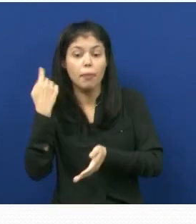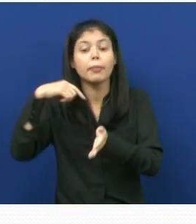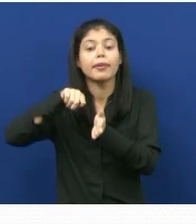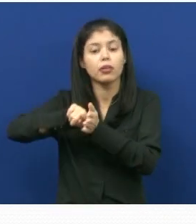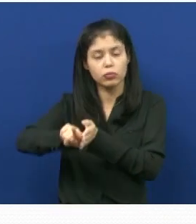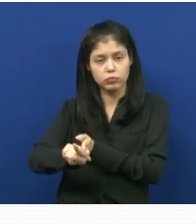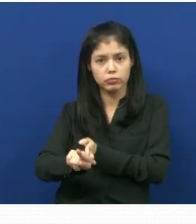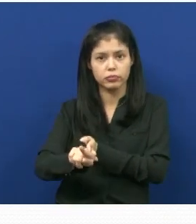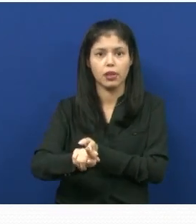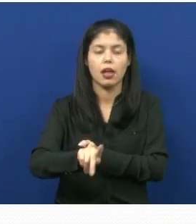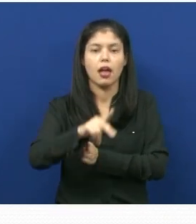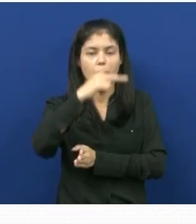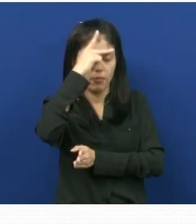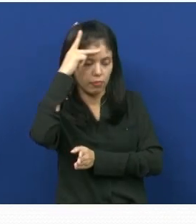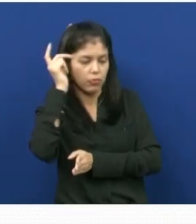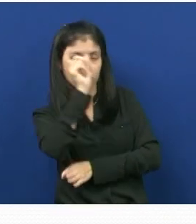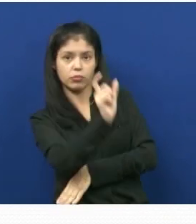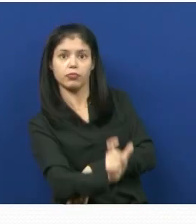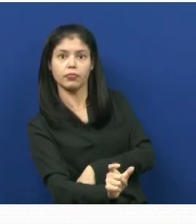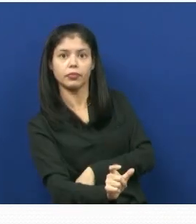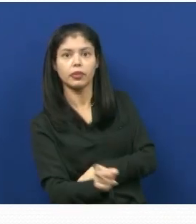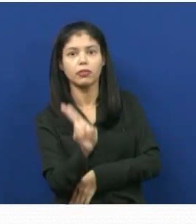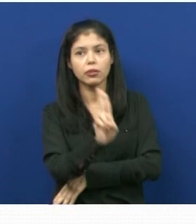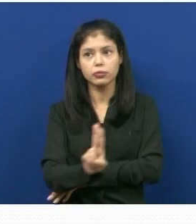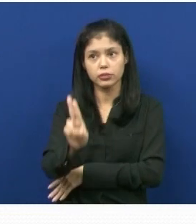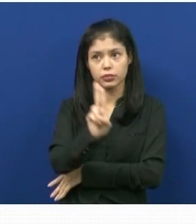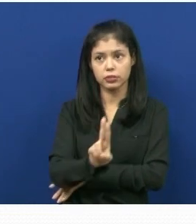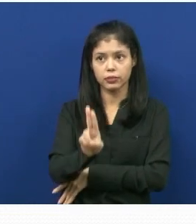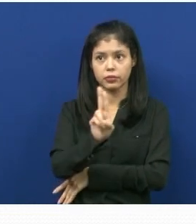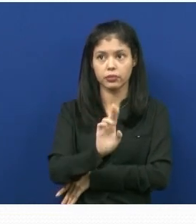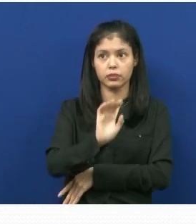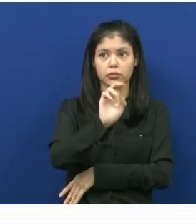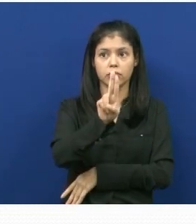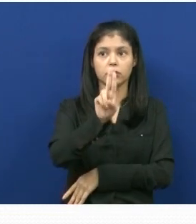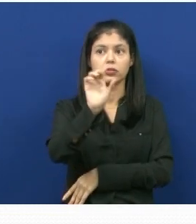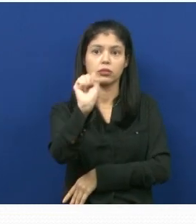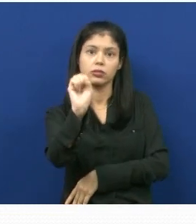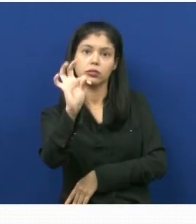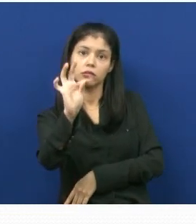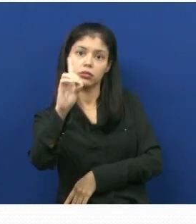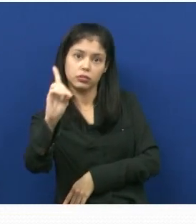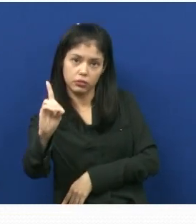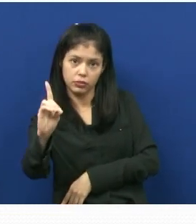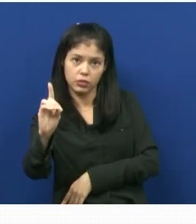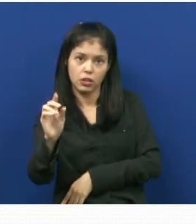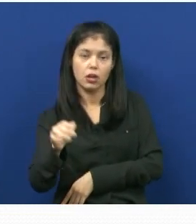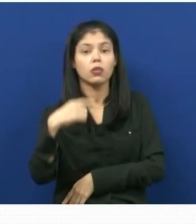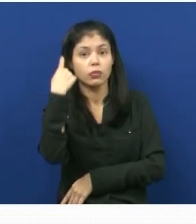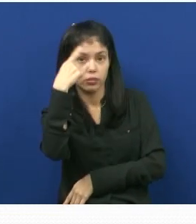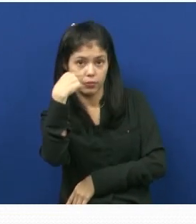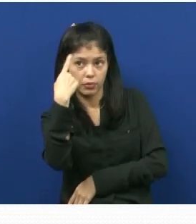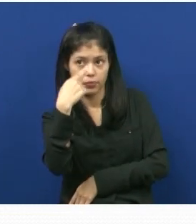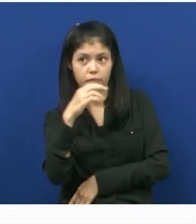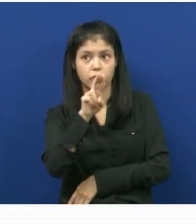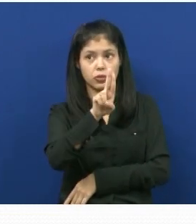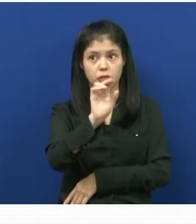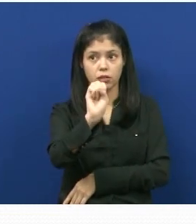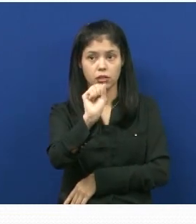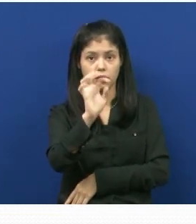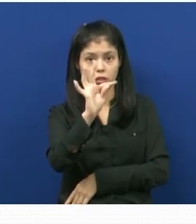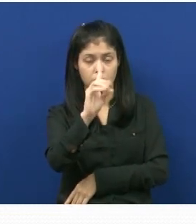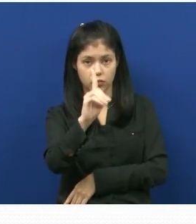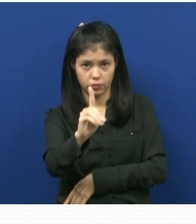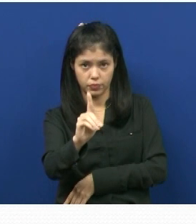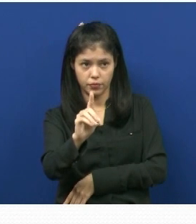pergunta diretamente ao senhor Rodrigues, eu vou utilizar o pronome usted. Em espanhol, o pronome usted ele vai ter